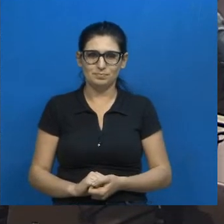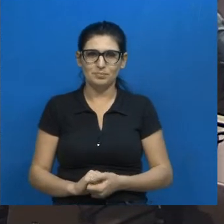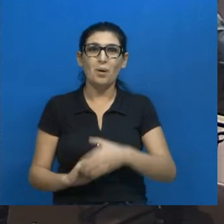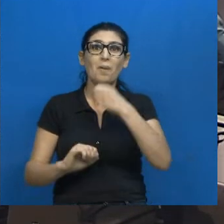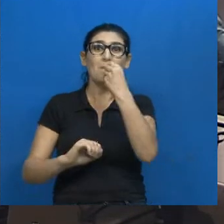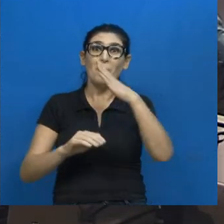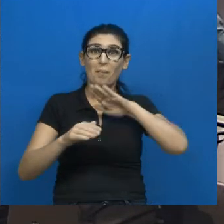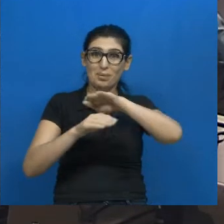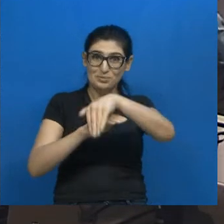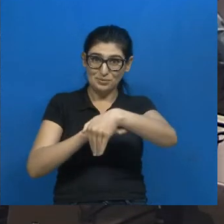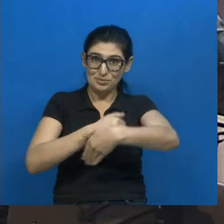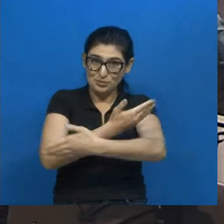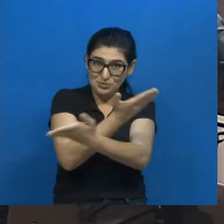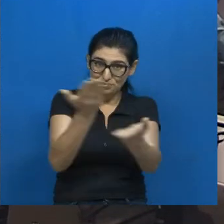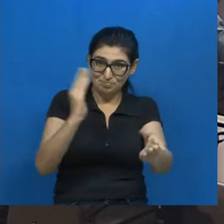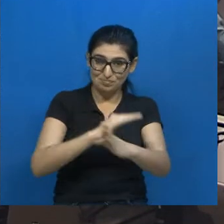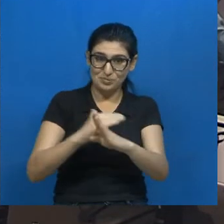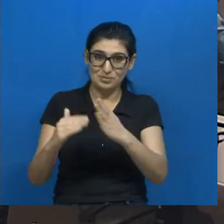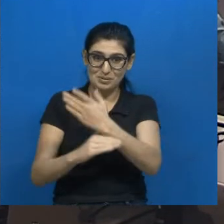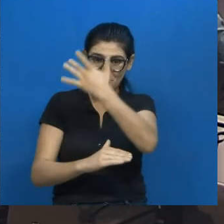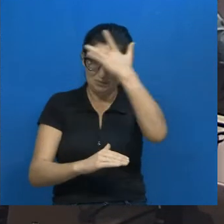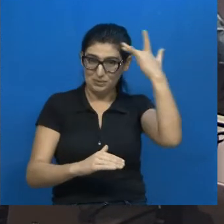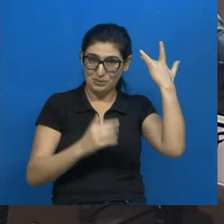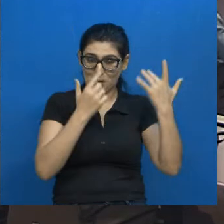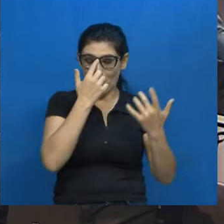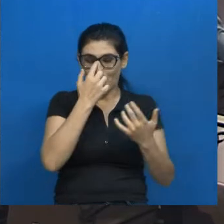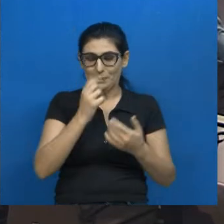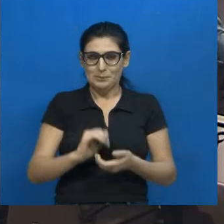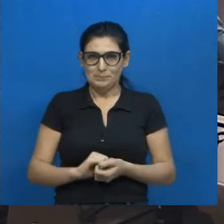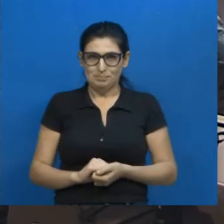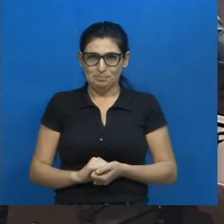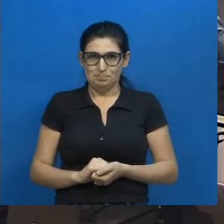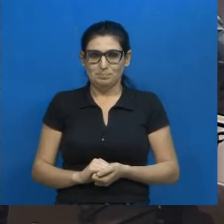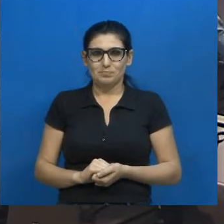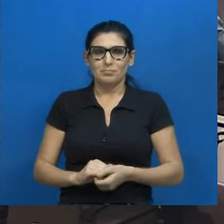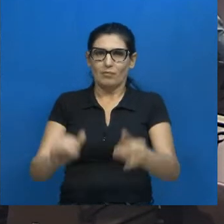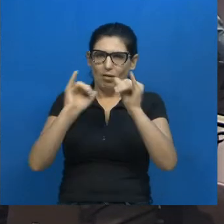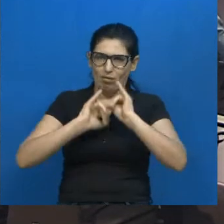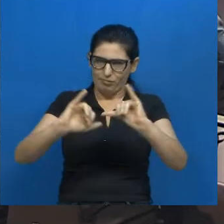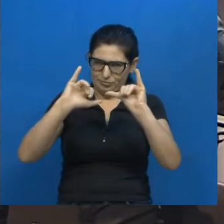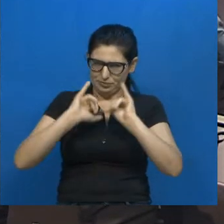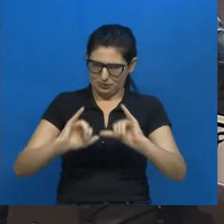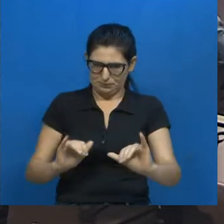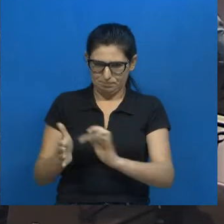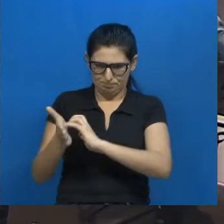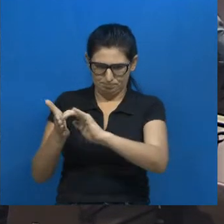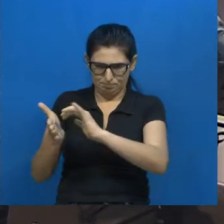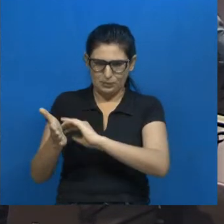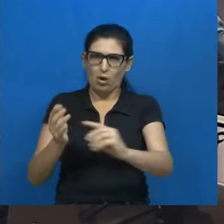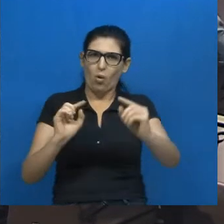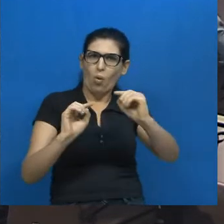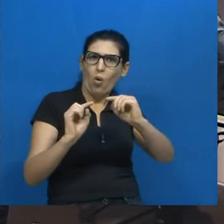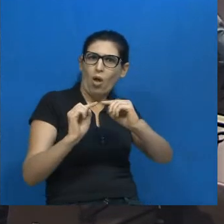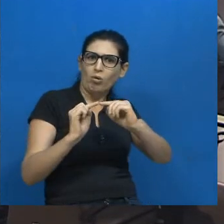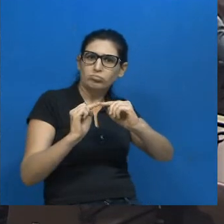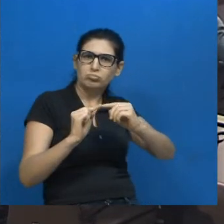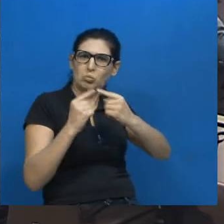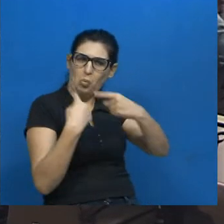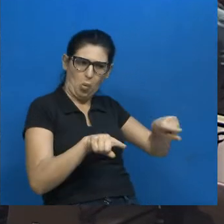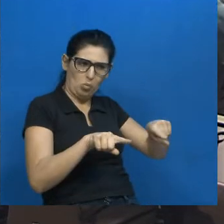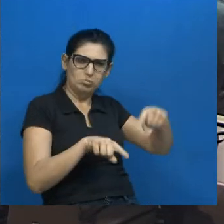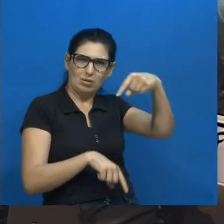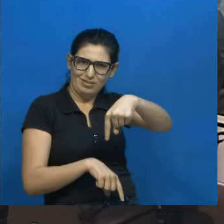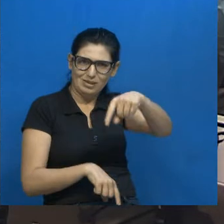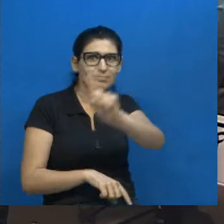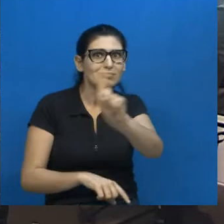Boa noite a todos. Eu gostaria de dizer, secretário, que eu não sou contra você estar aqui, mas quem tinha que